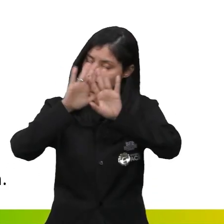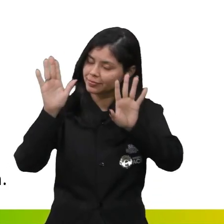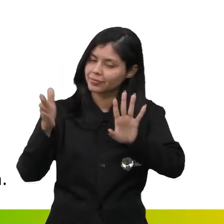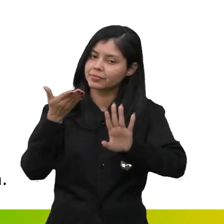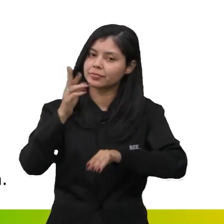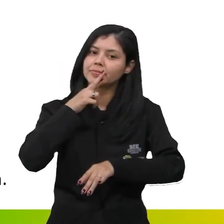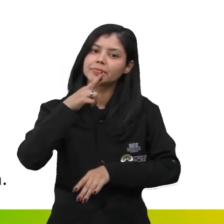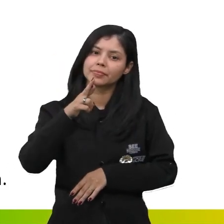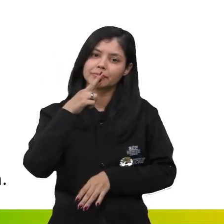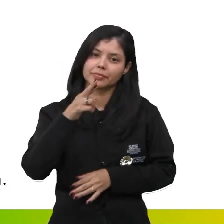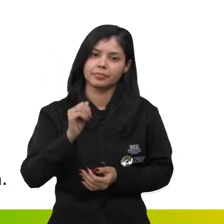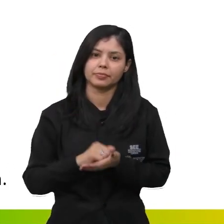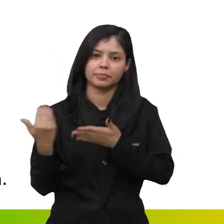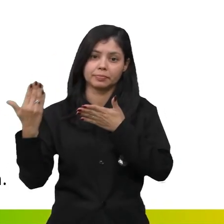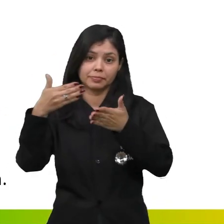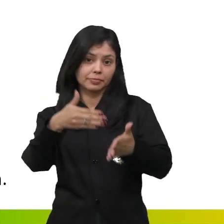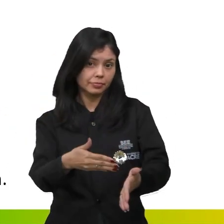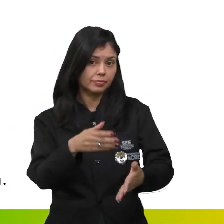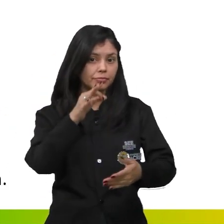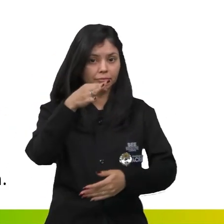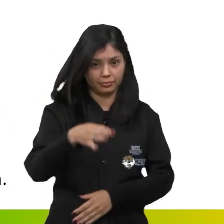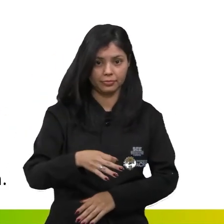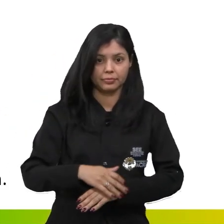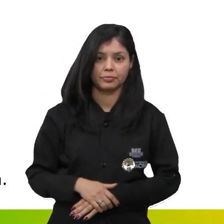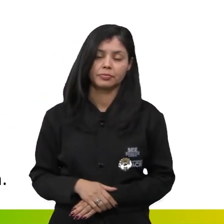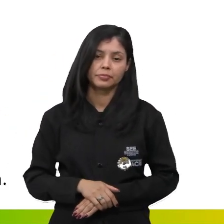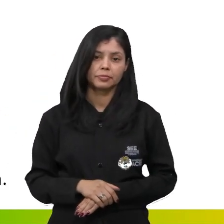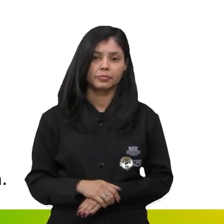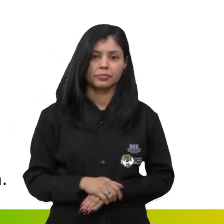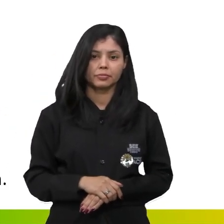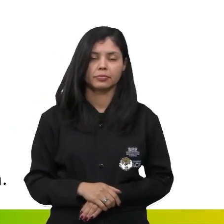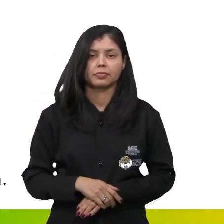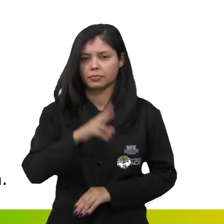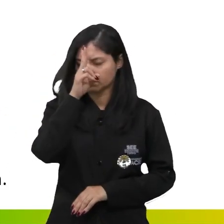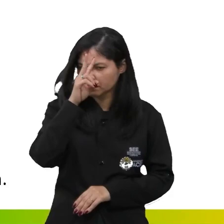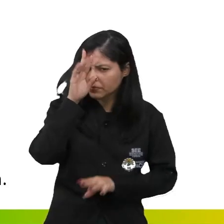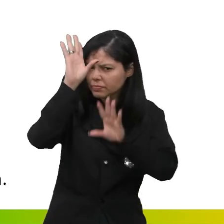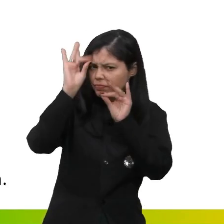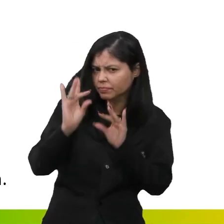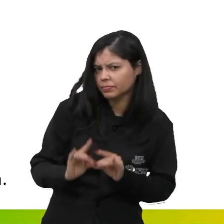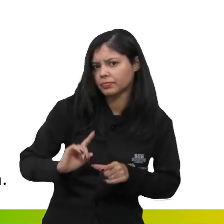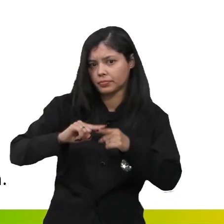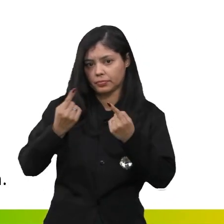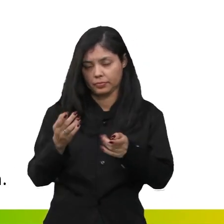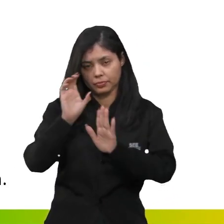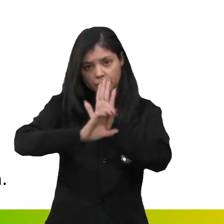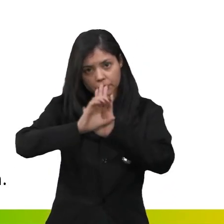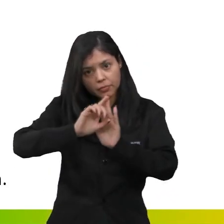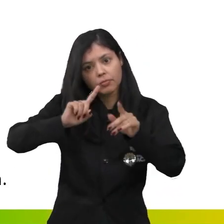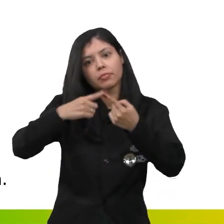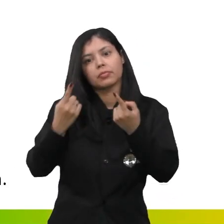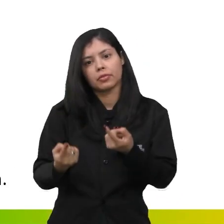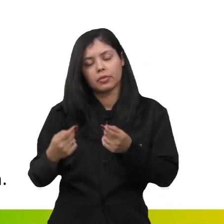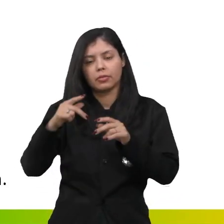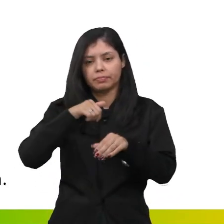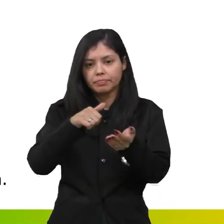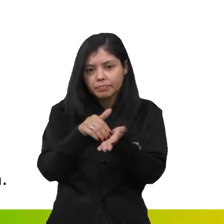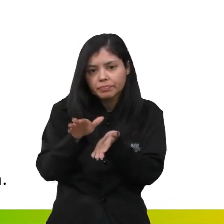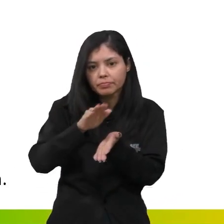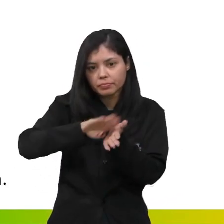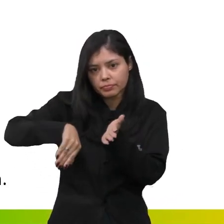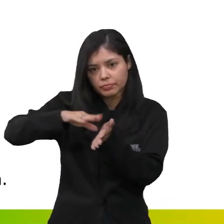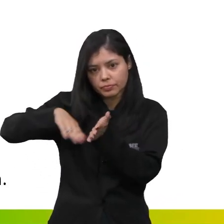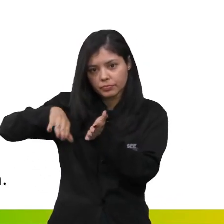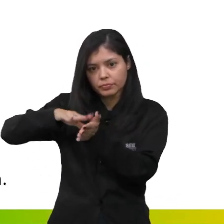de resolver uma questão objetiva, tá? Você talvez não lembre todos os detalhes do conteúdo, vai eliminando as